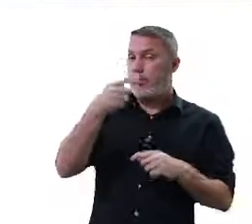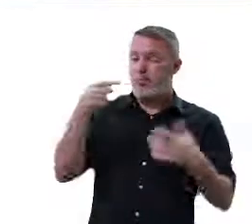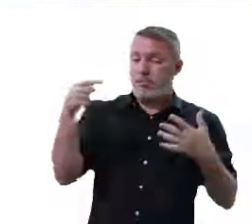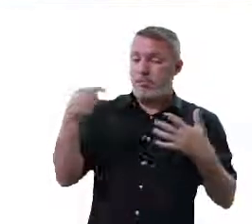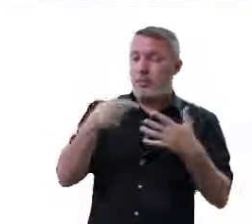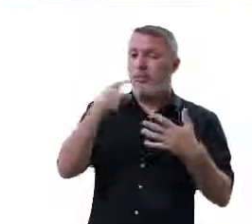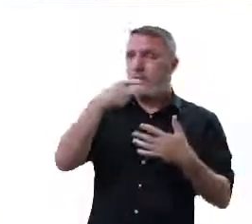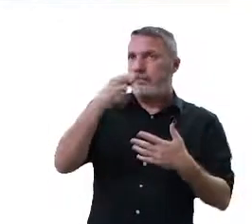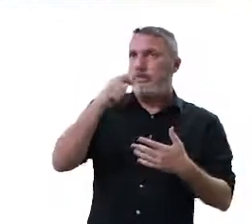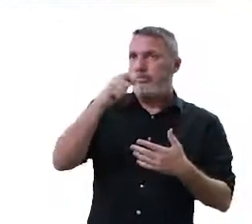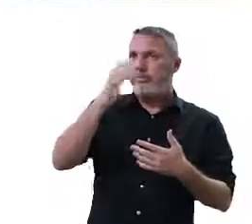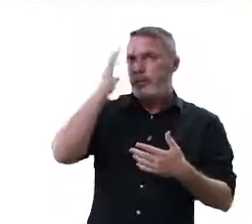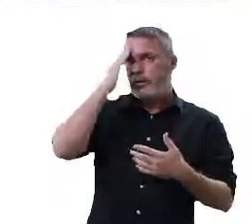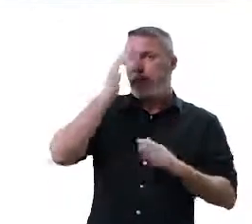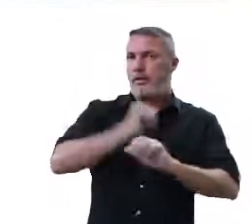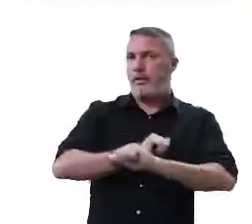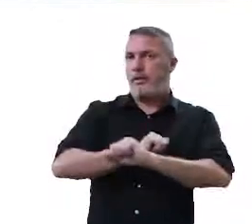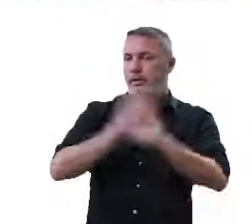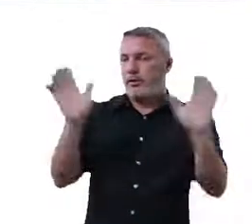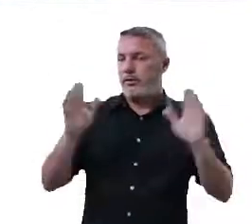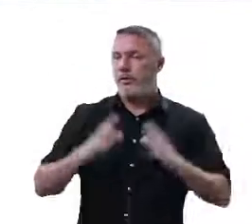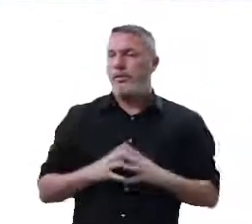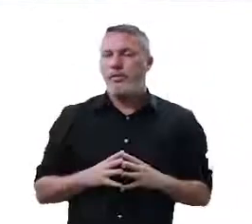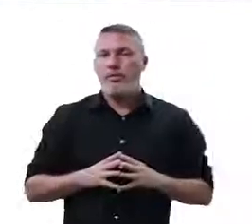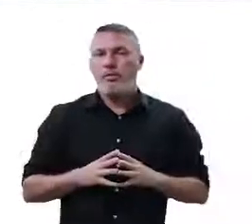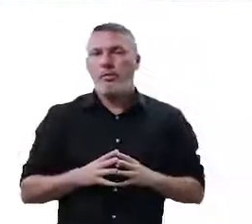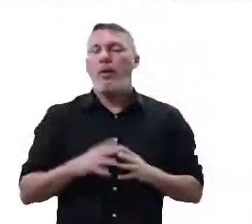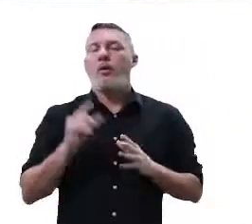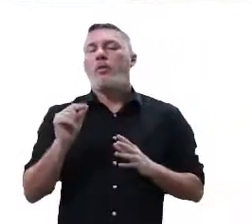que vocês têm que ter em mente, né? Essa